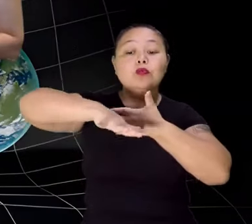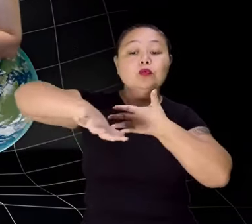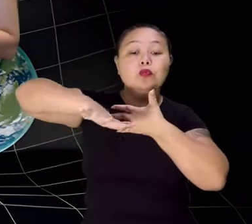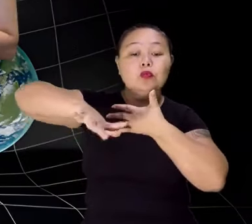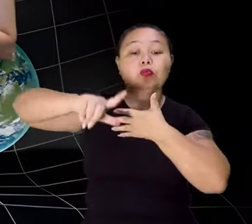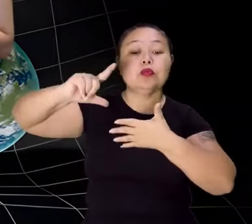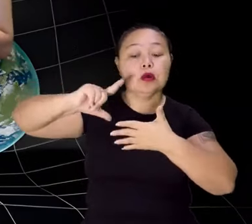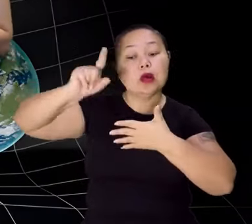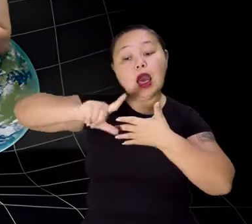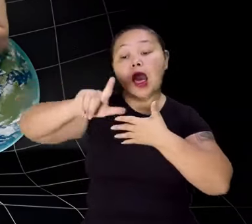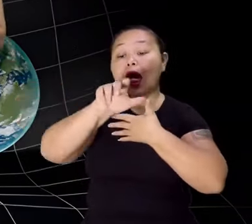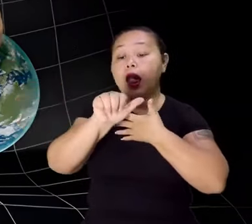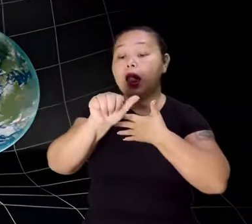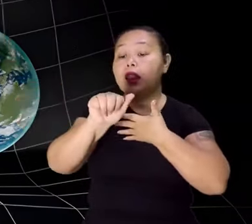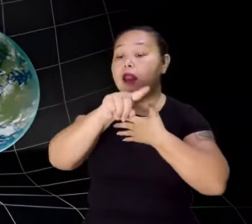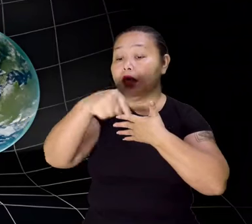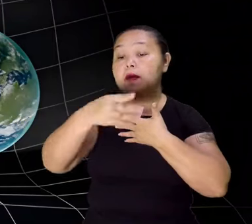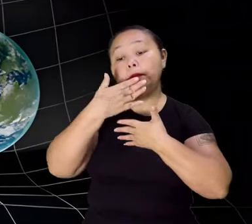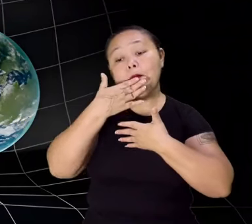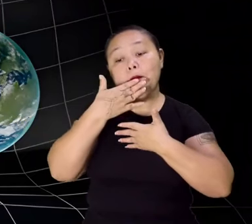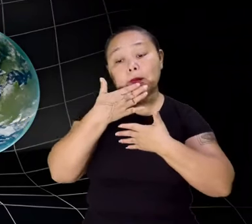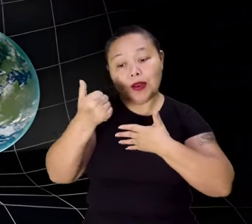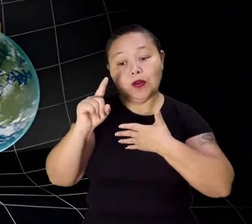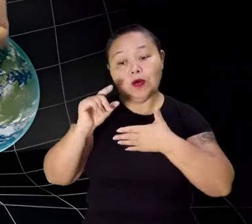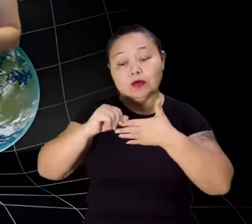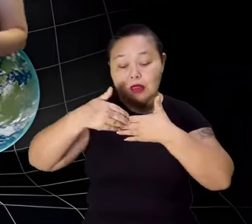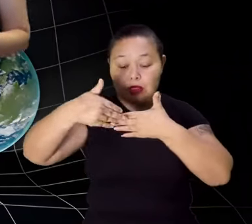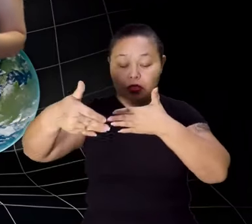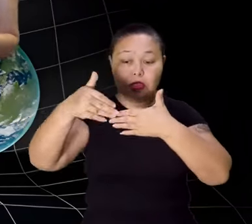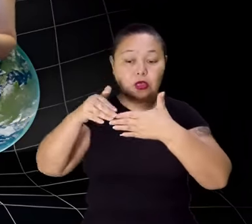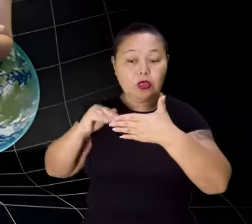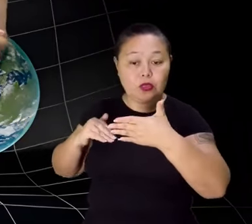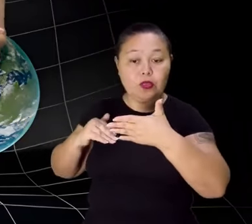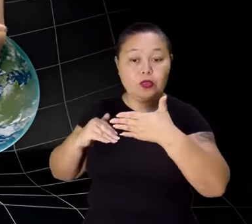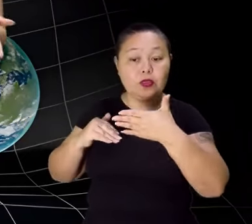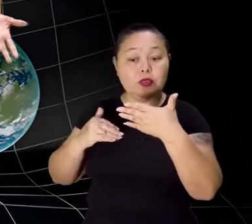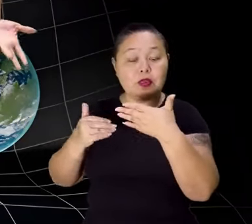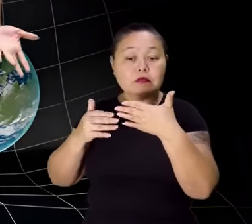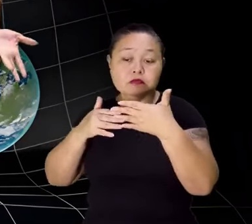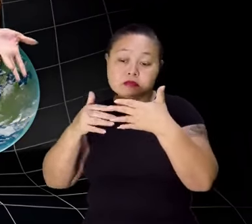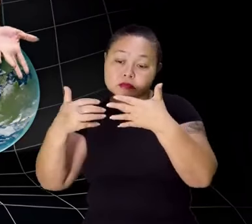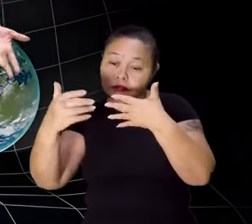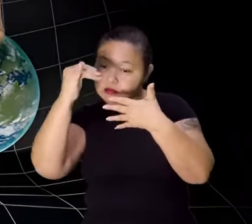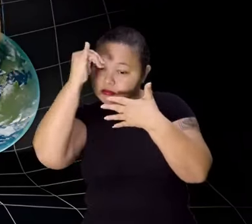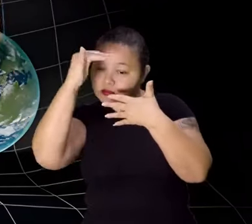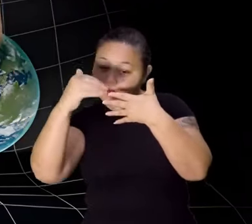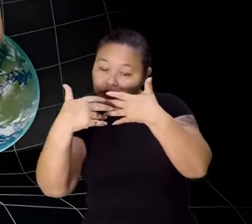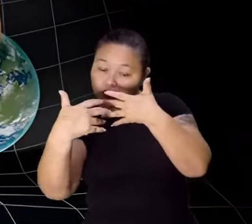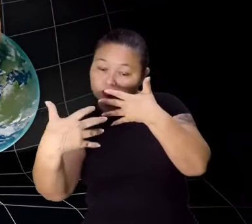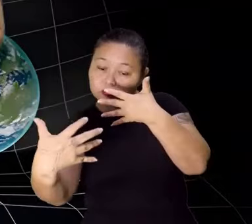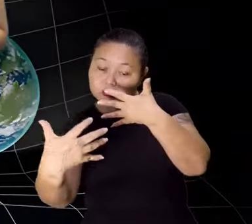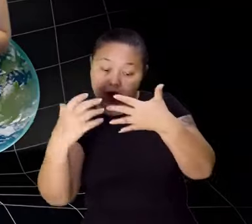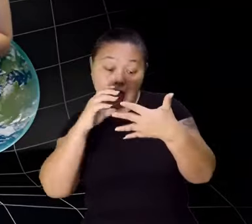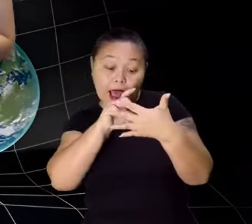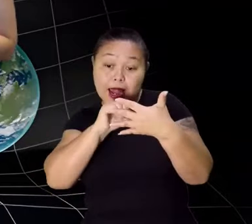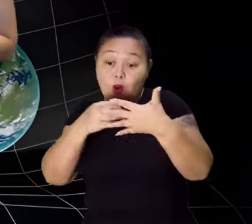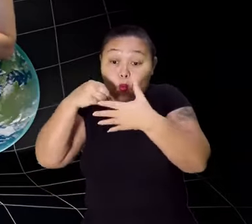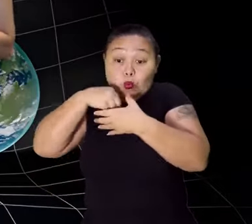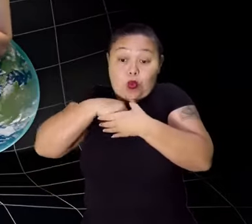menor. No caso, a lã é melhor para isso. É um isolante. e dificulta a passagem do calor que você produz